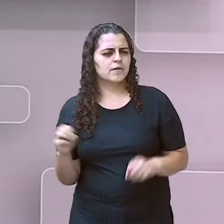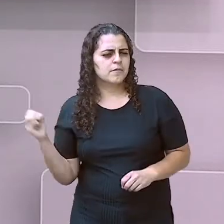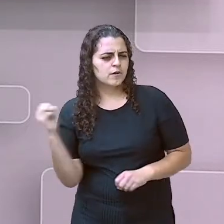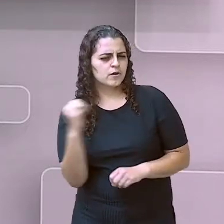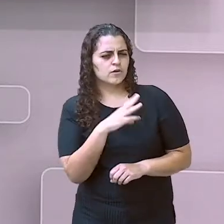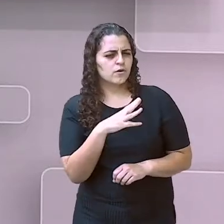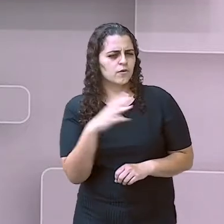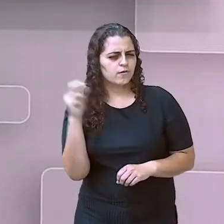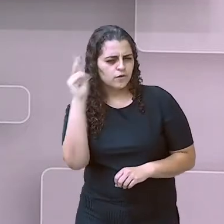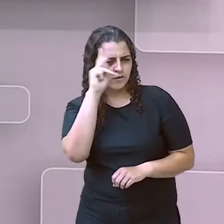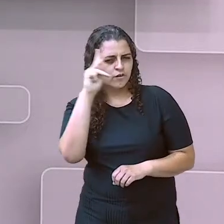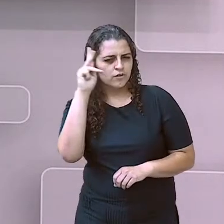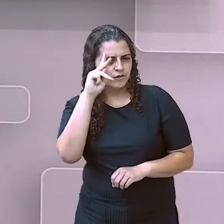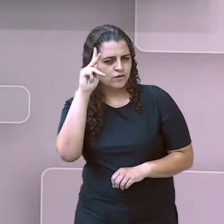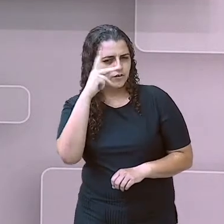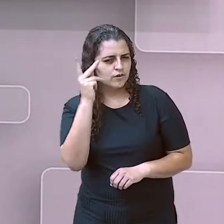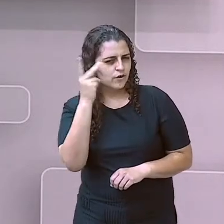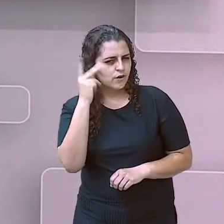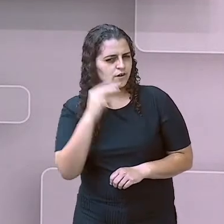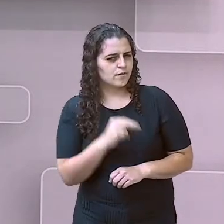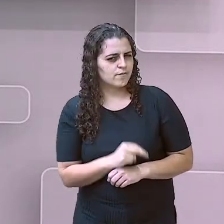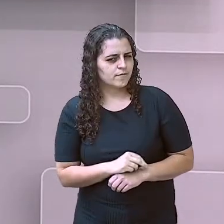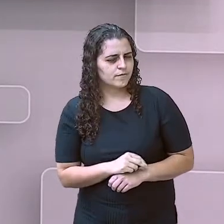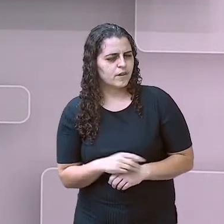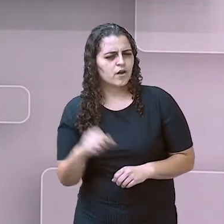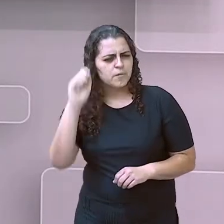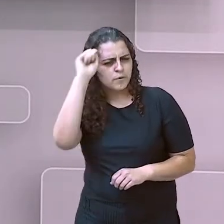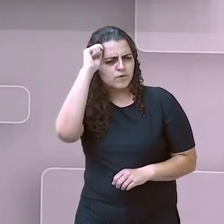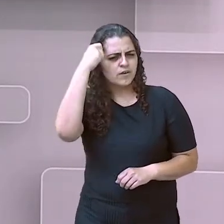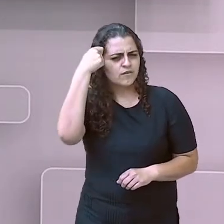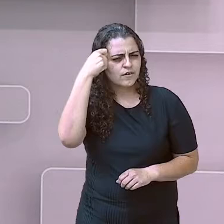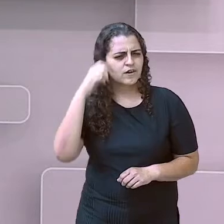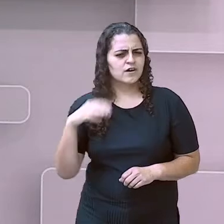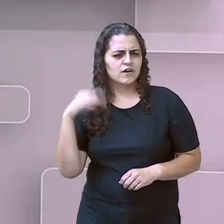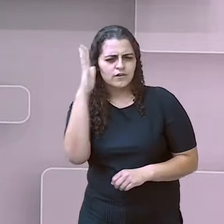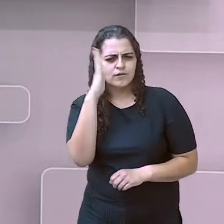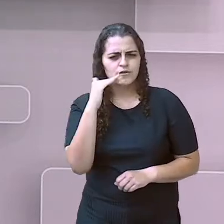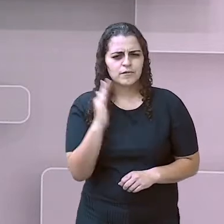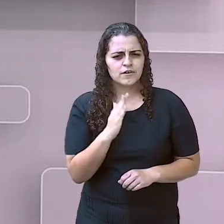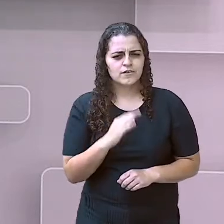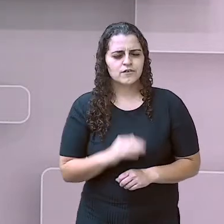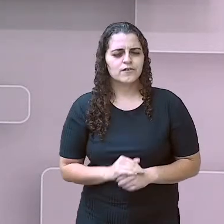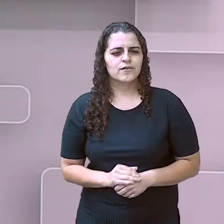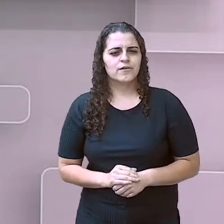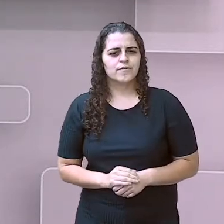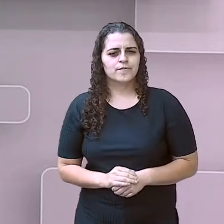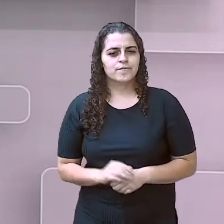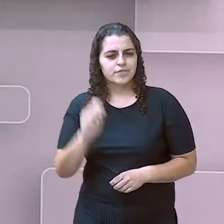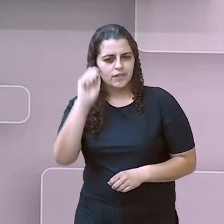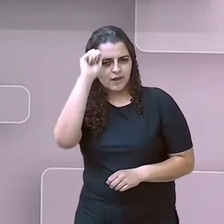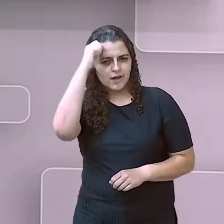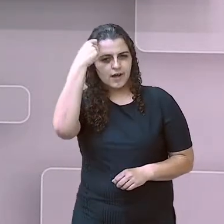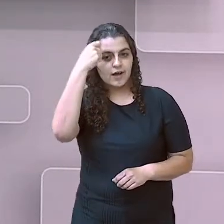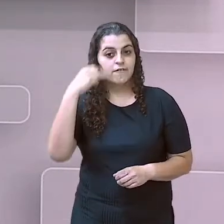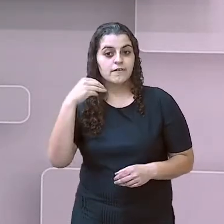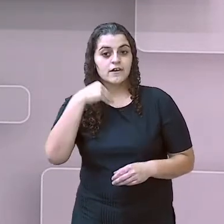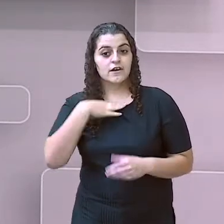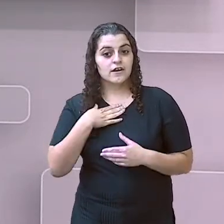de história. Olha só, os africanos no Brasil. A África em